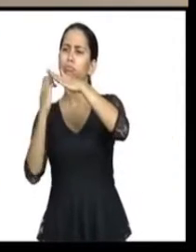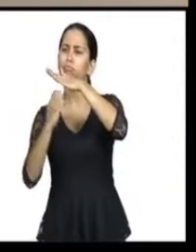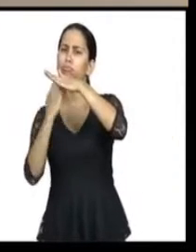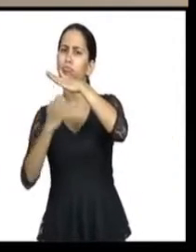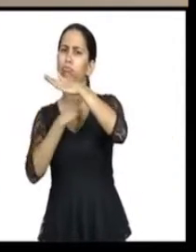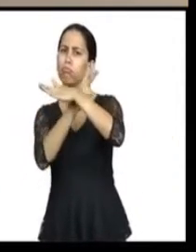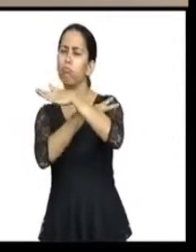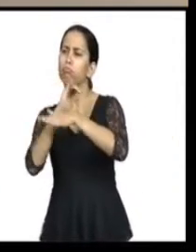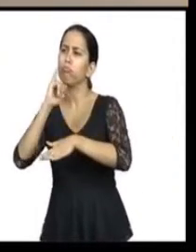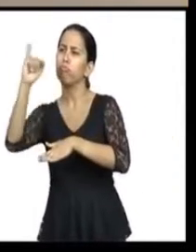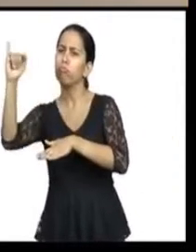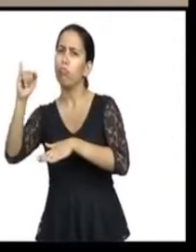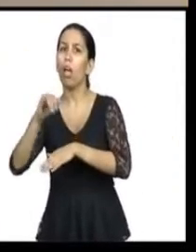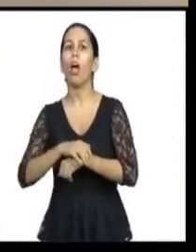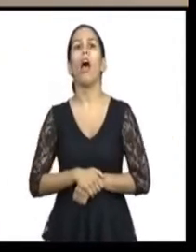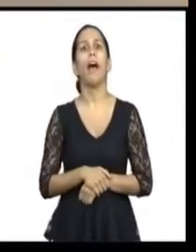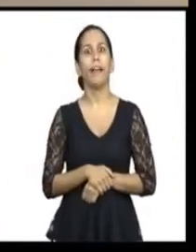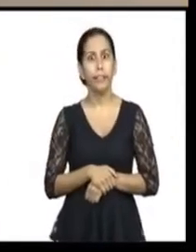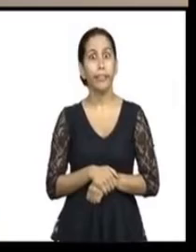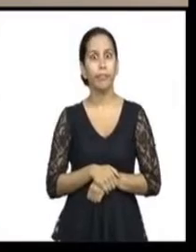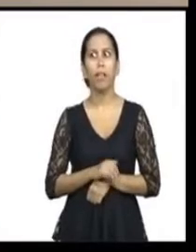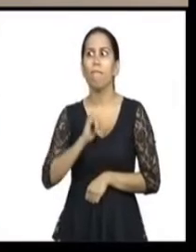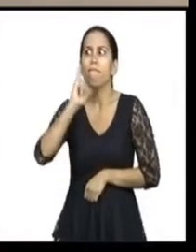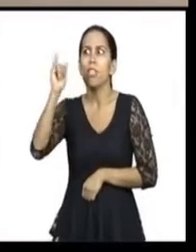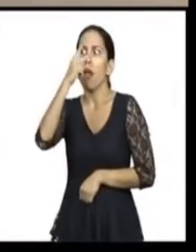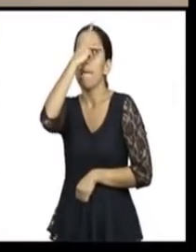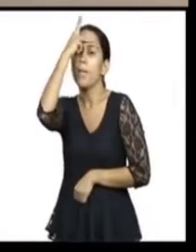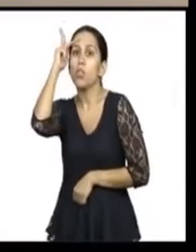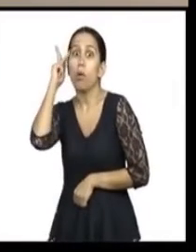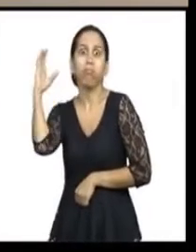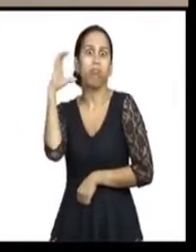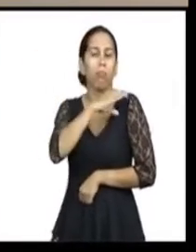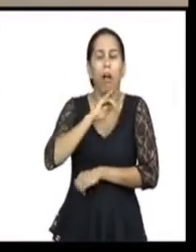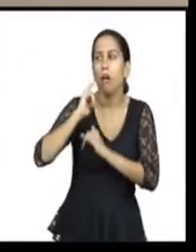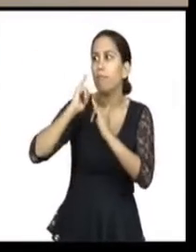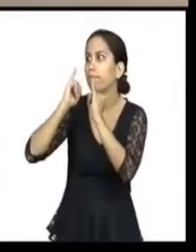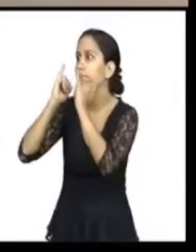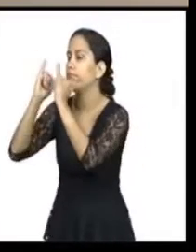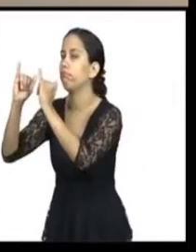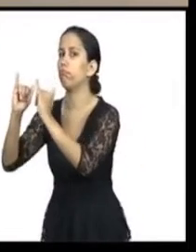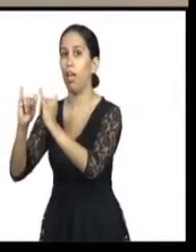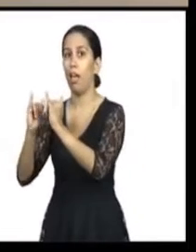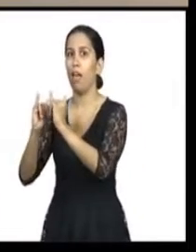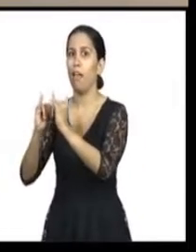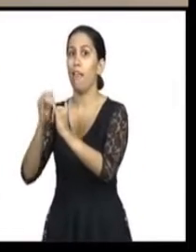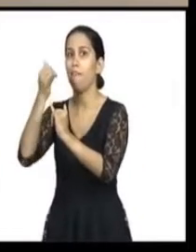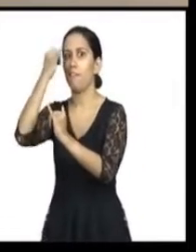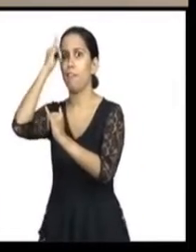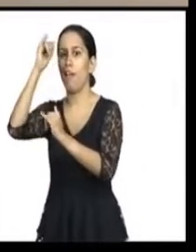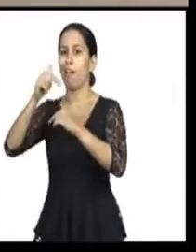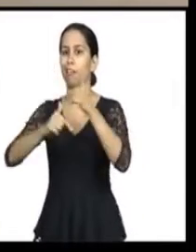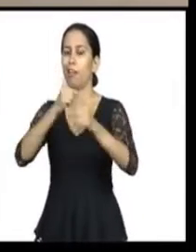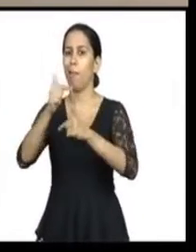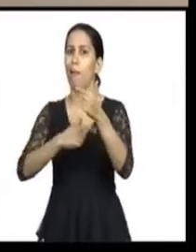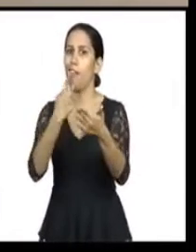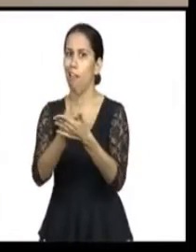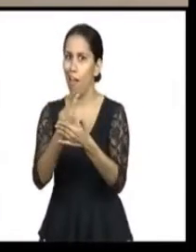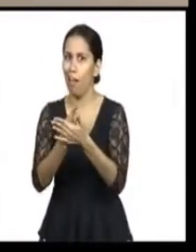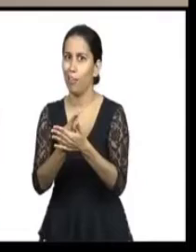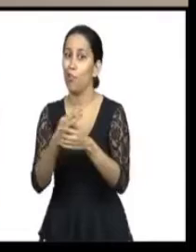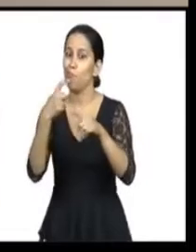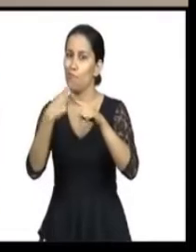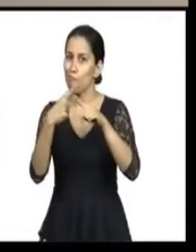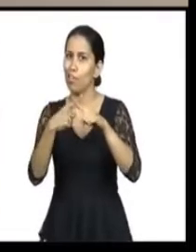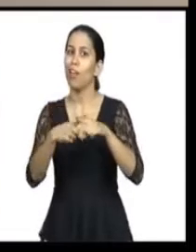risco. Caso isso aconteça, você deve informar ao responsável imediatamente, para que o trabalho seja suspenso. À